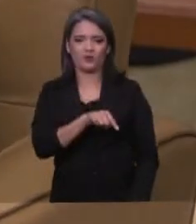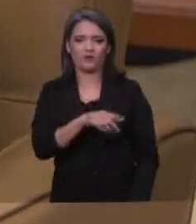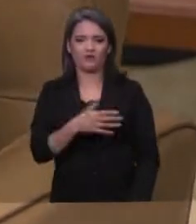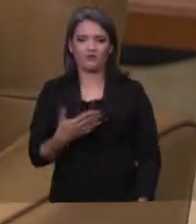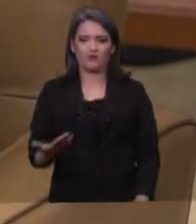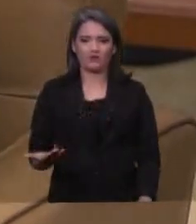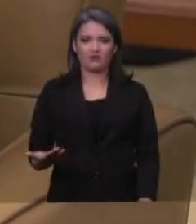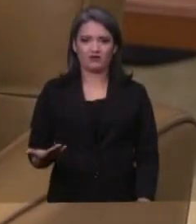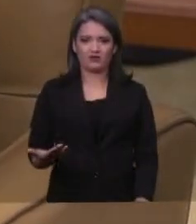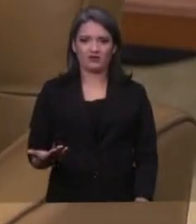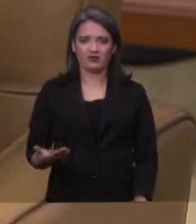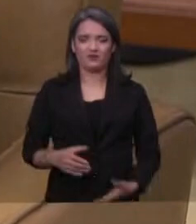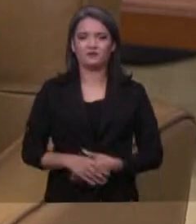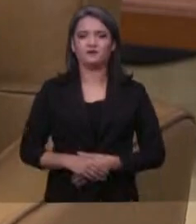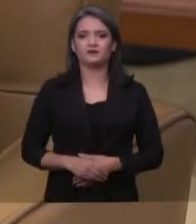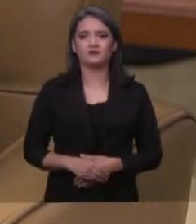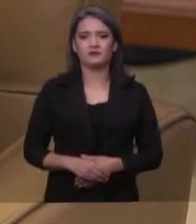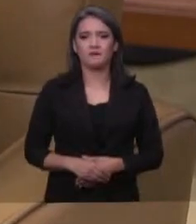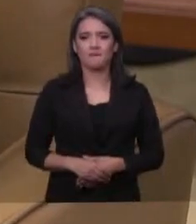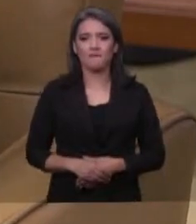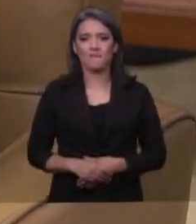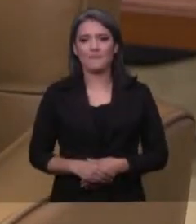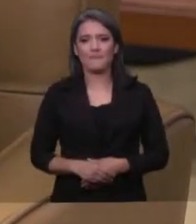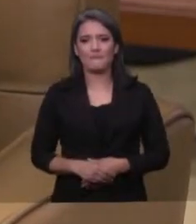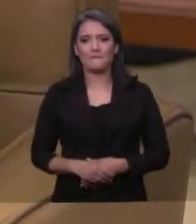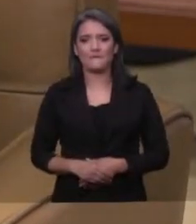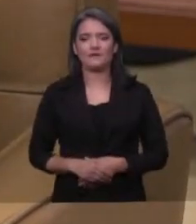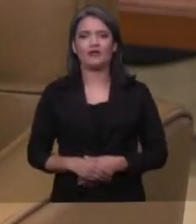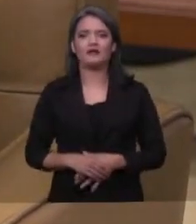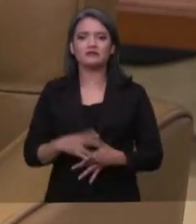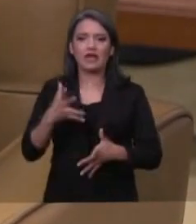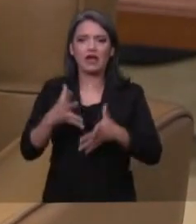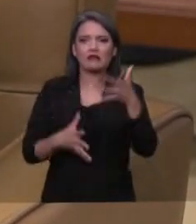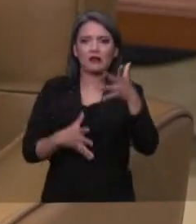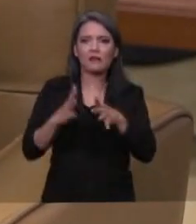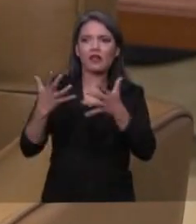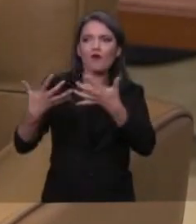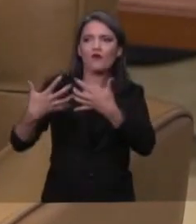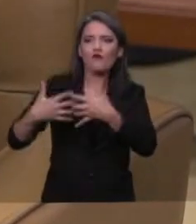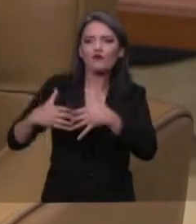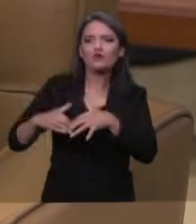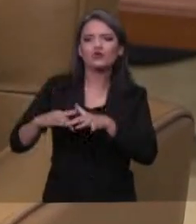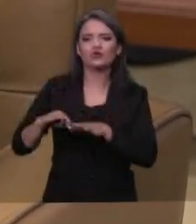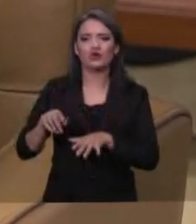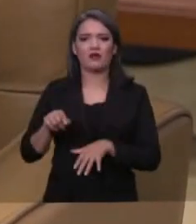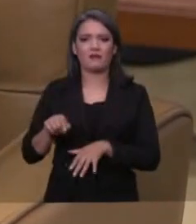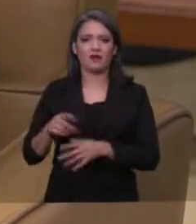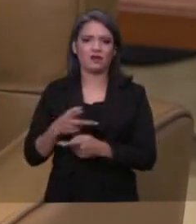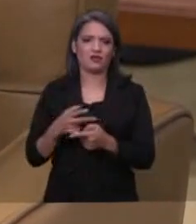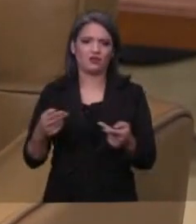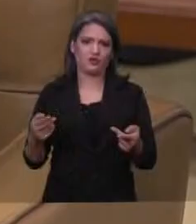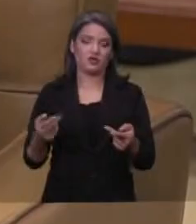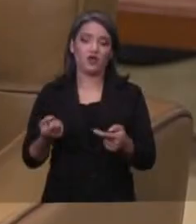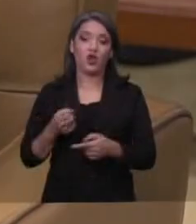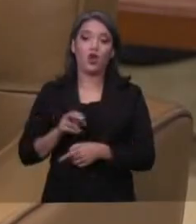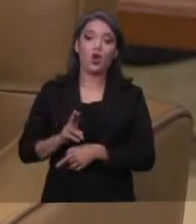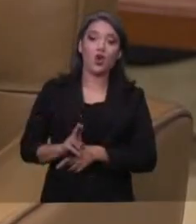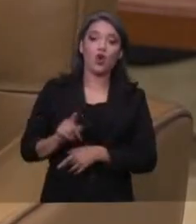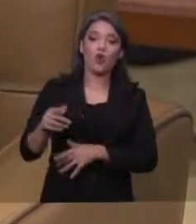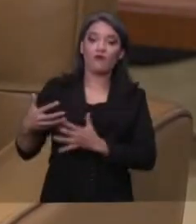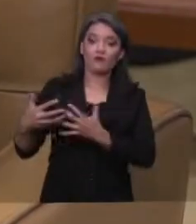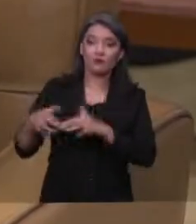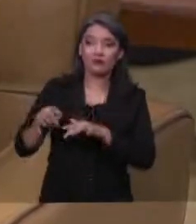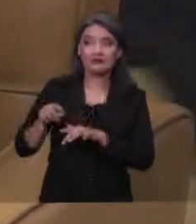Impedir que a instituição tenha a sua funcionalidade ou fazer com que a sua funcionalidade